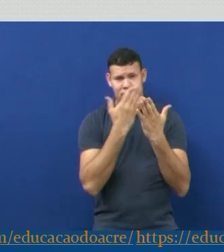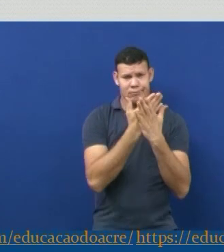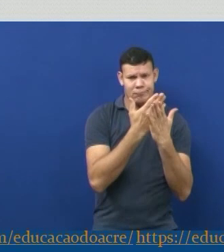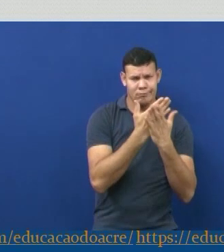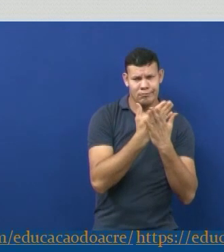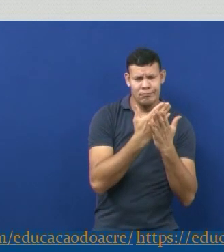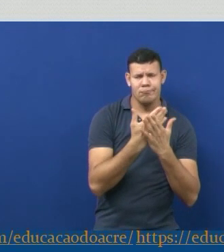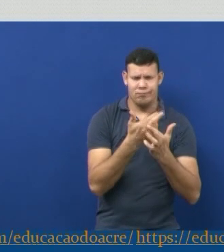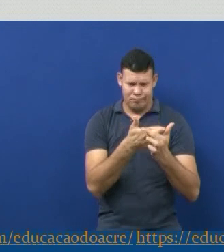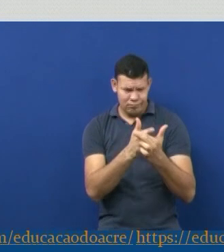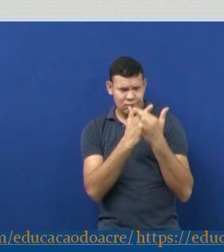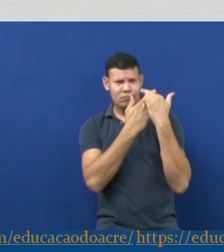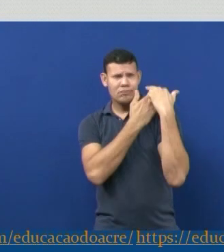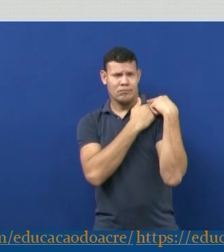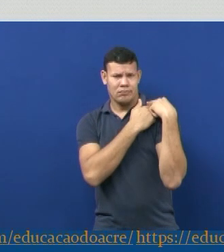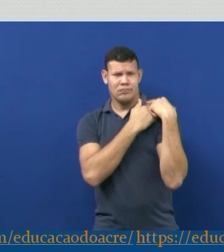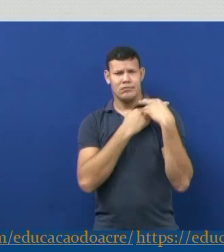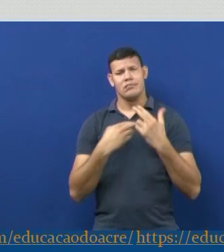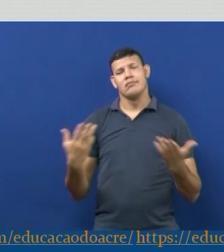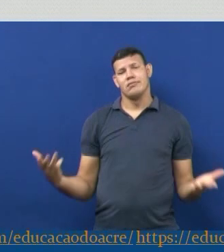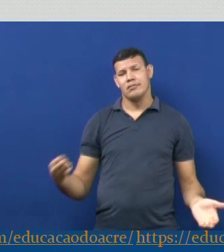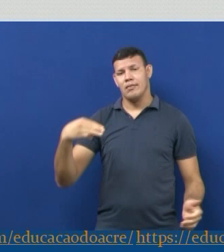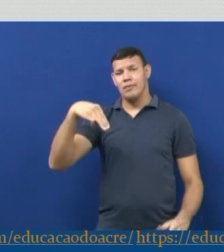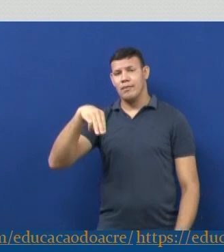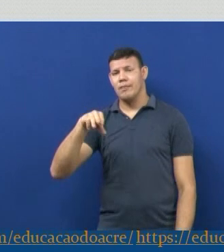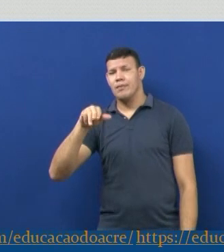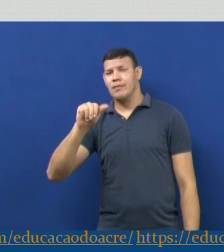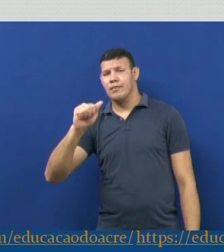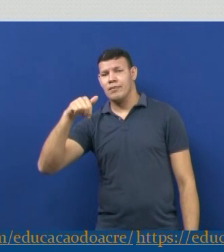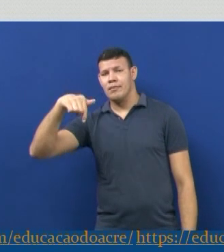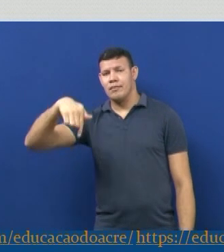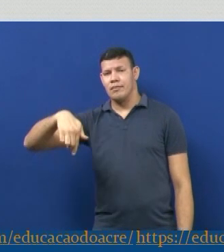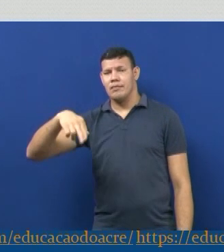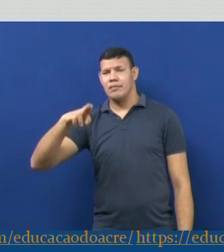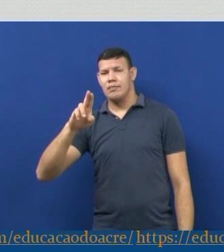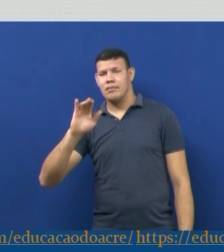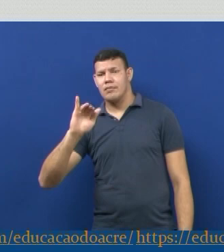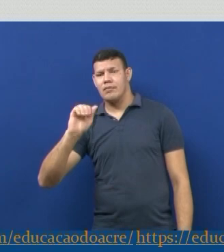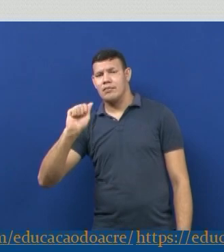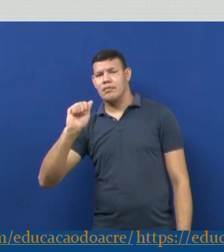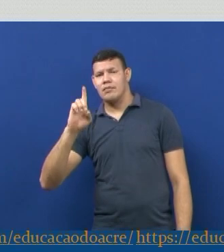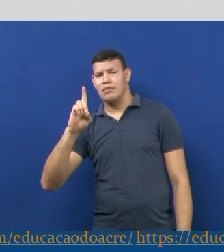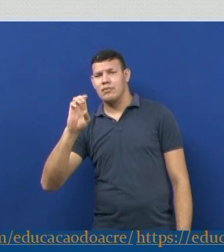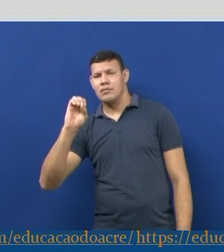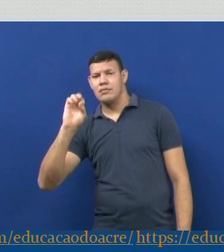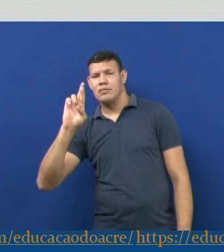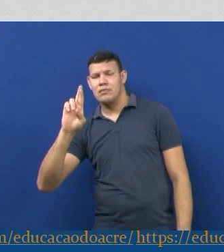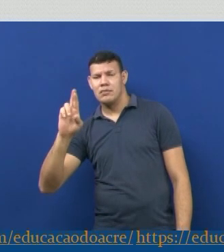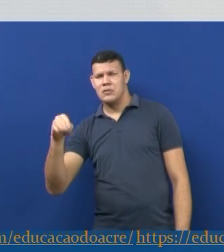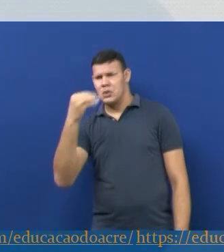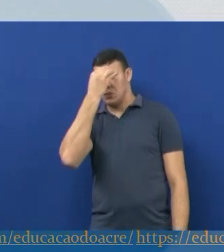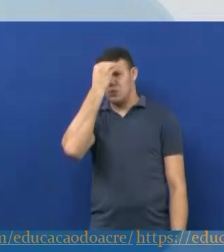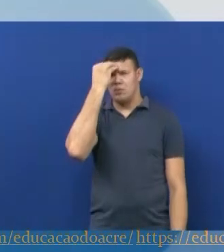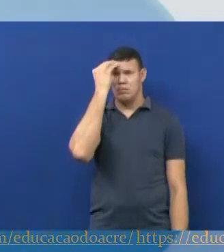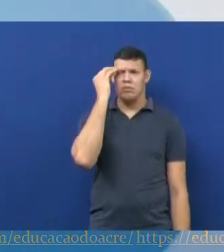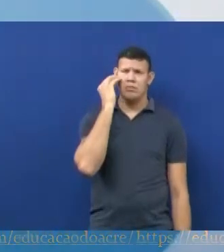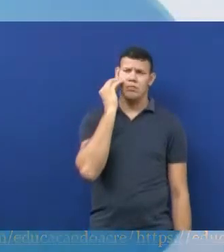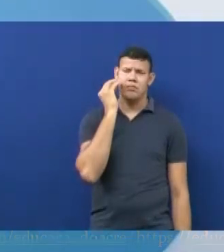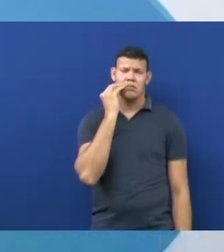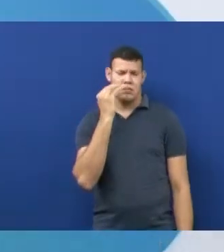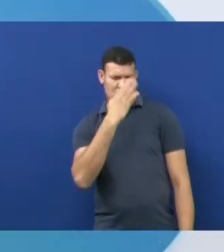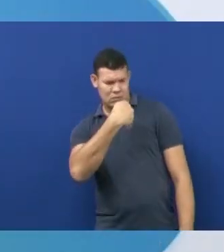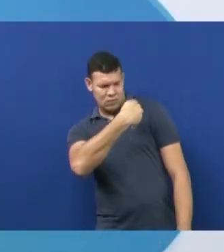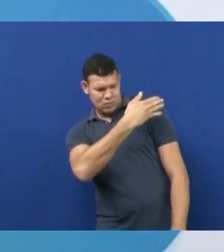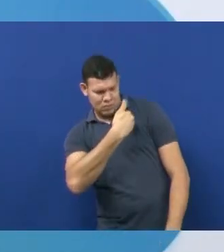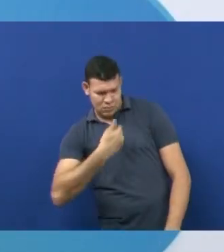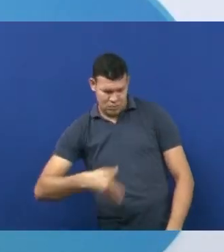é competente nessa área é o maquiador. Ele é o responsável pela pintura do rosto e muitas vezes do corpo dos atores